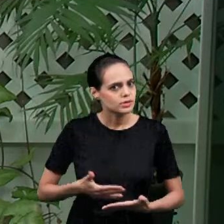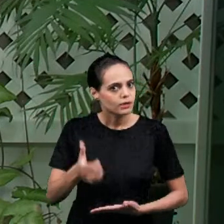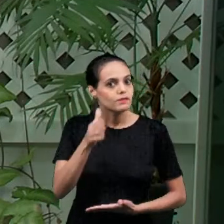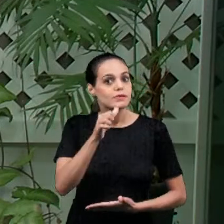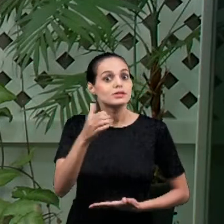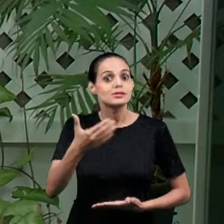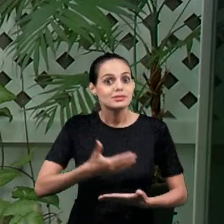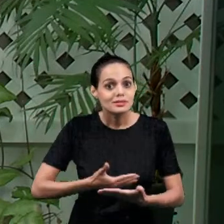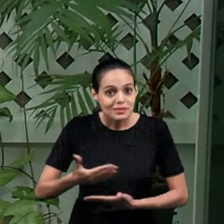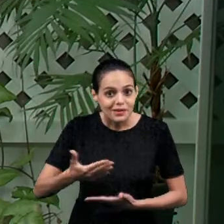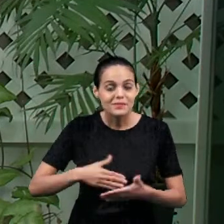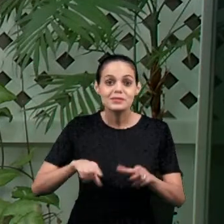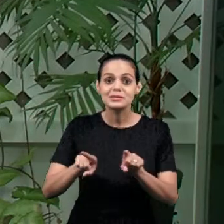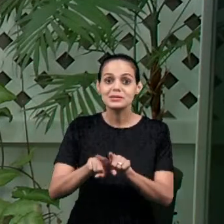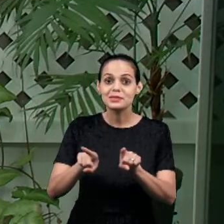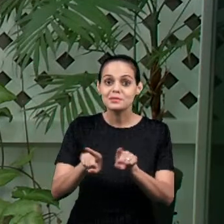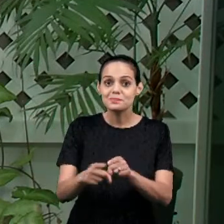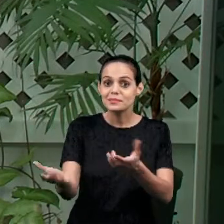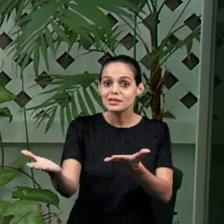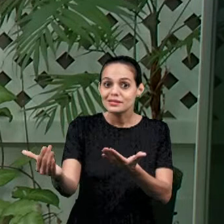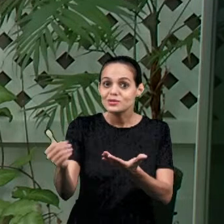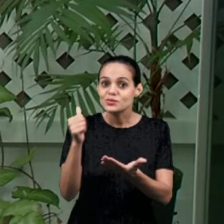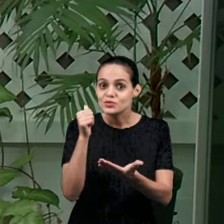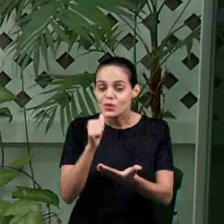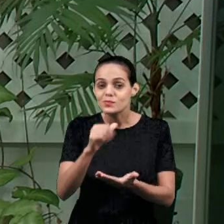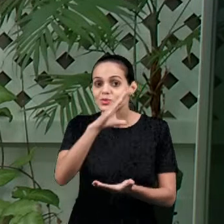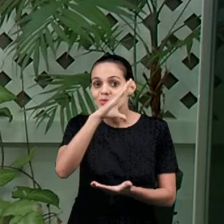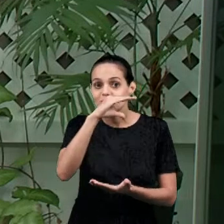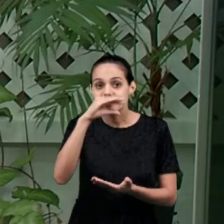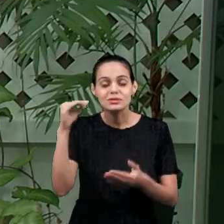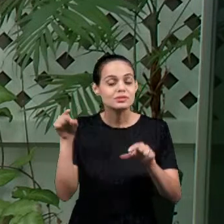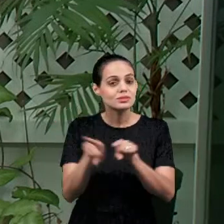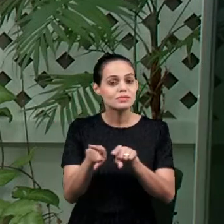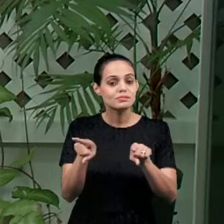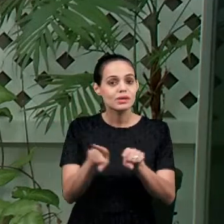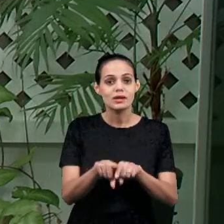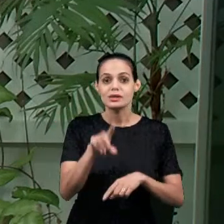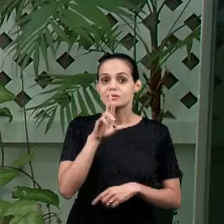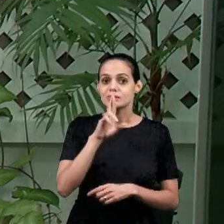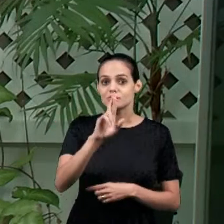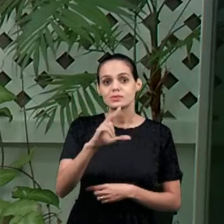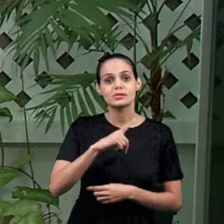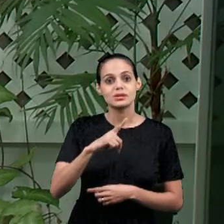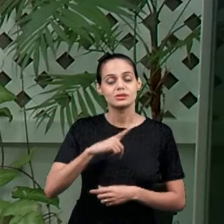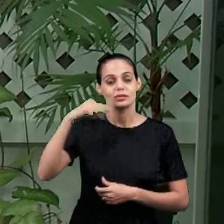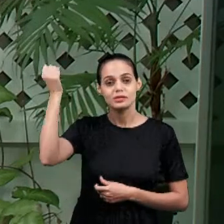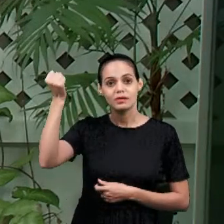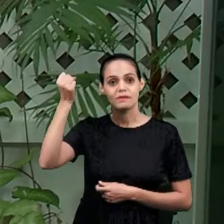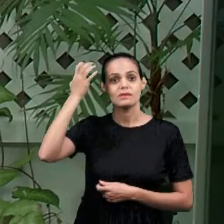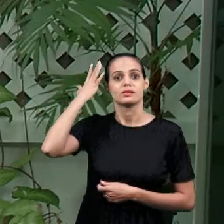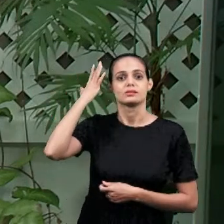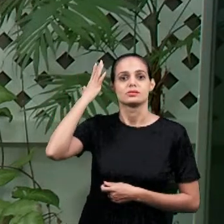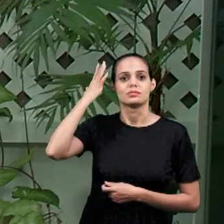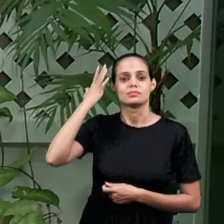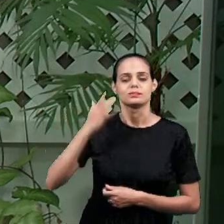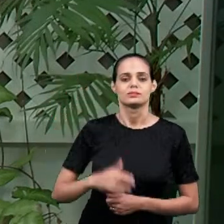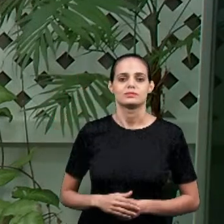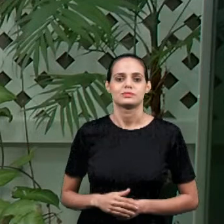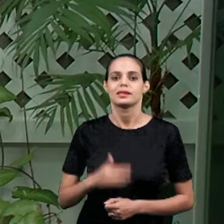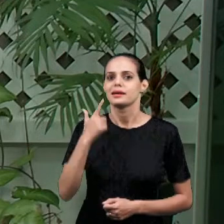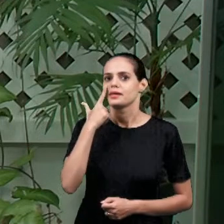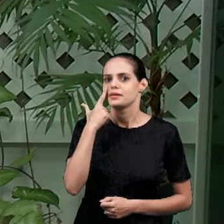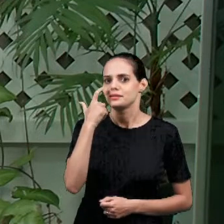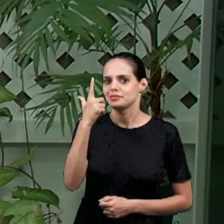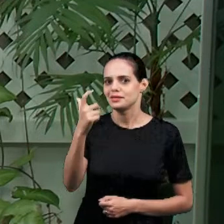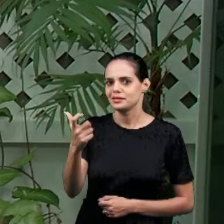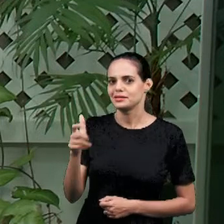até jovens, adolescentes têm com relação às respostas. E o interesse que as crianças até